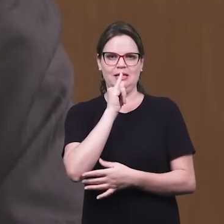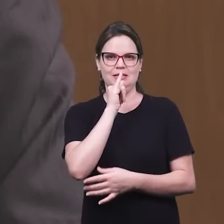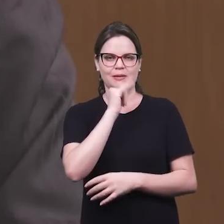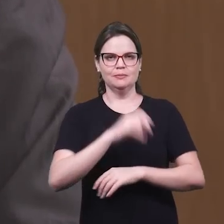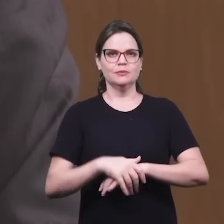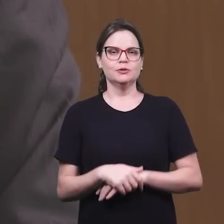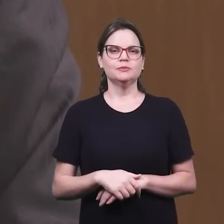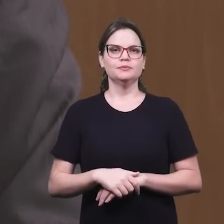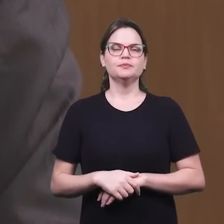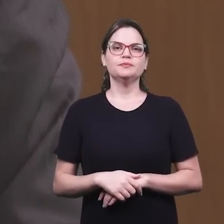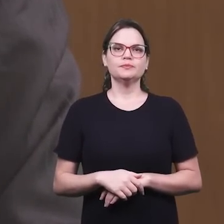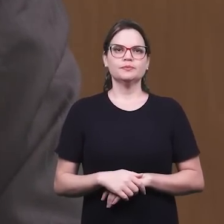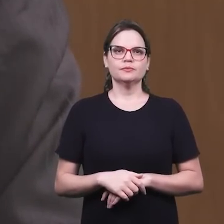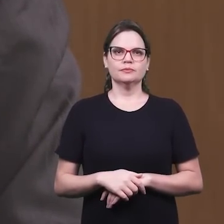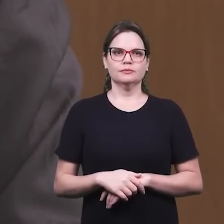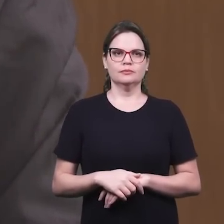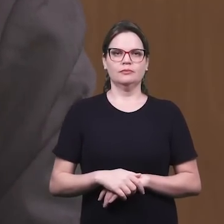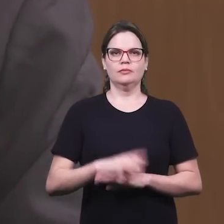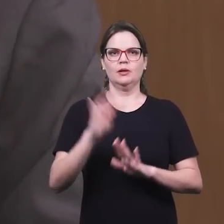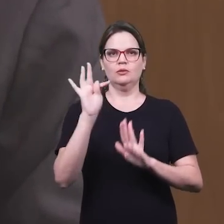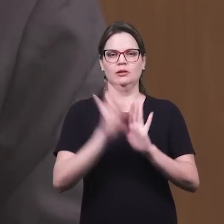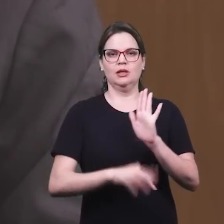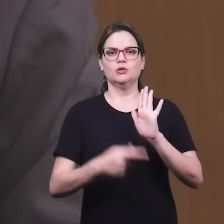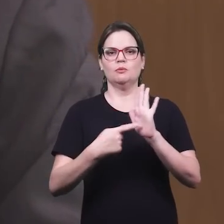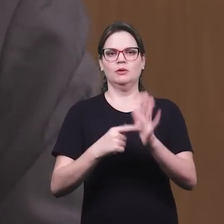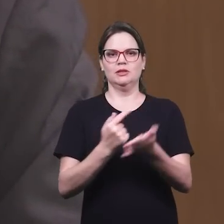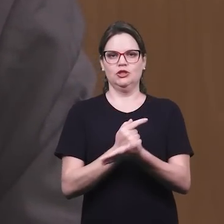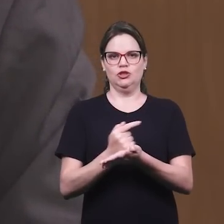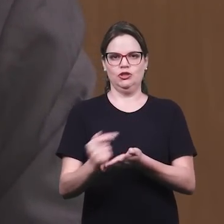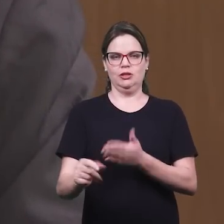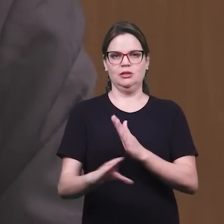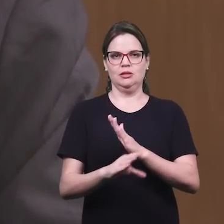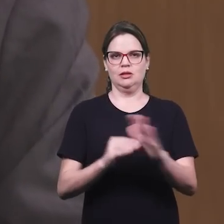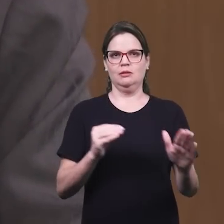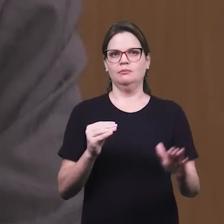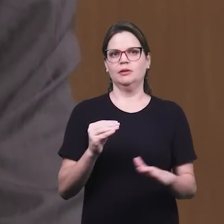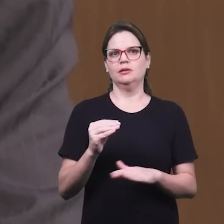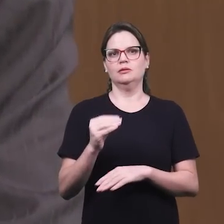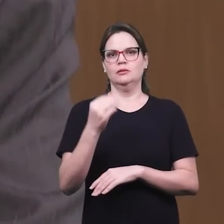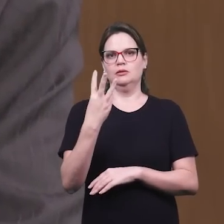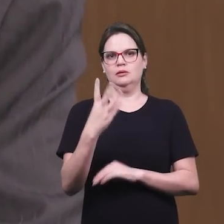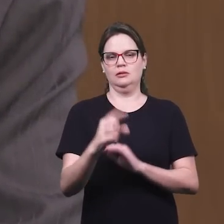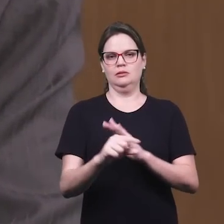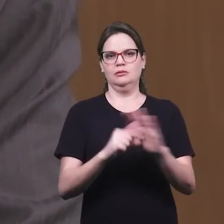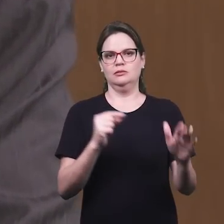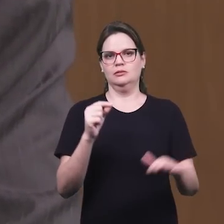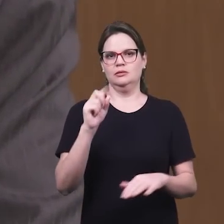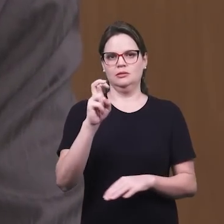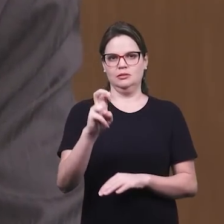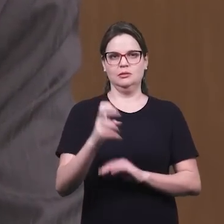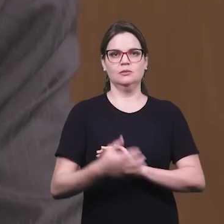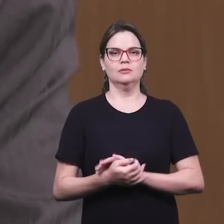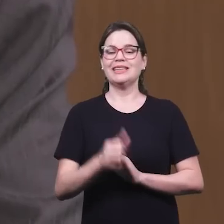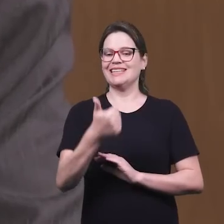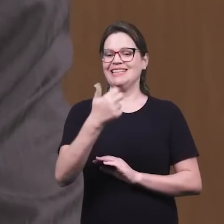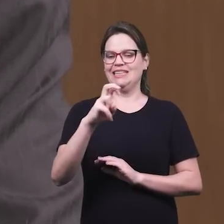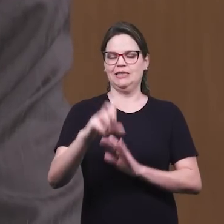importantes. Quando, no texto que está em Gênesis 15:5, Abraão estava preocupado com a